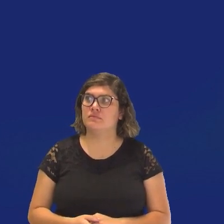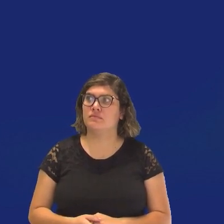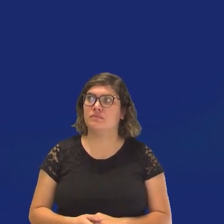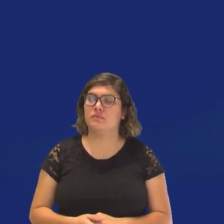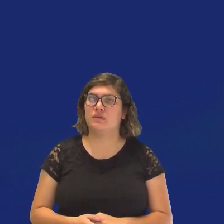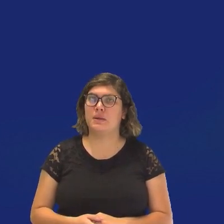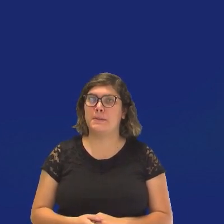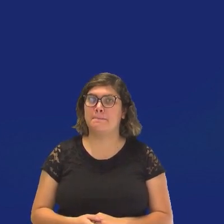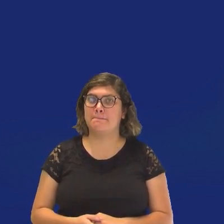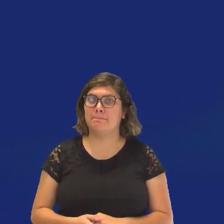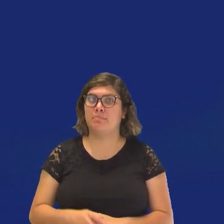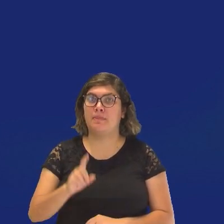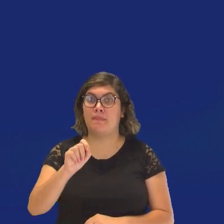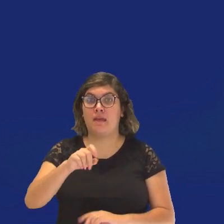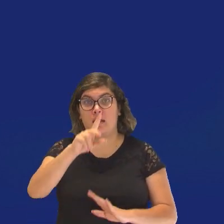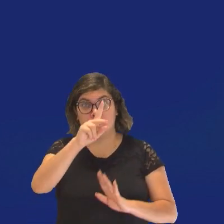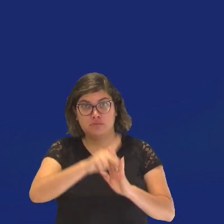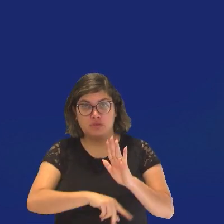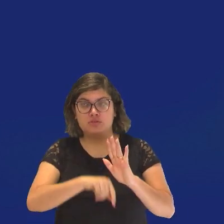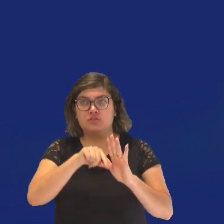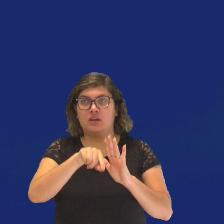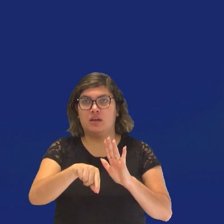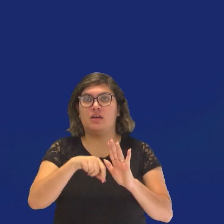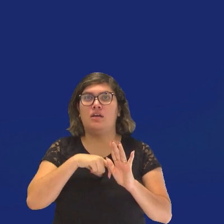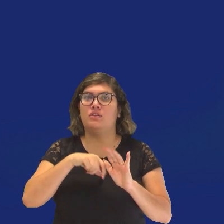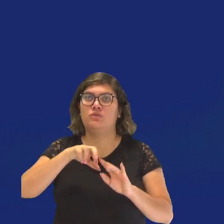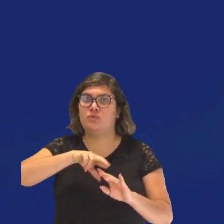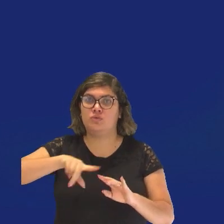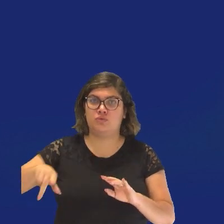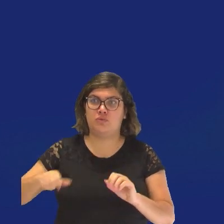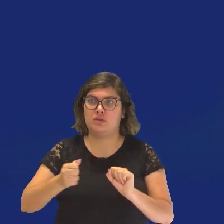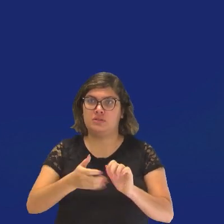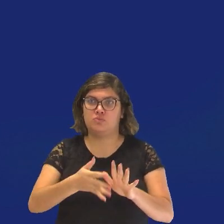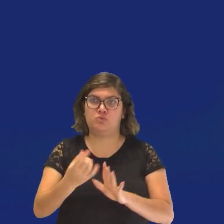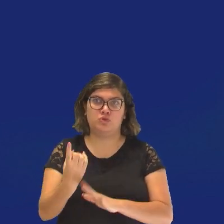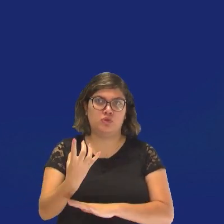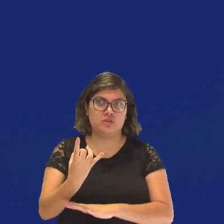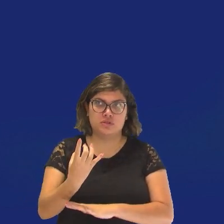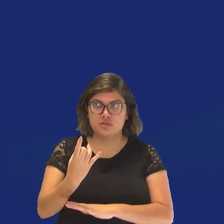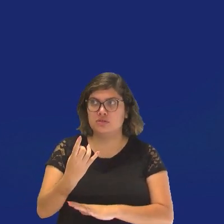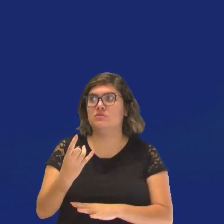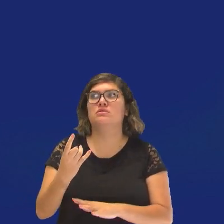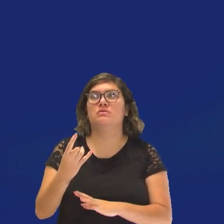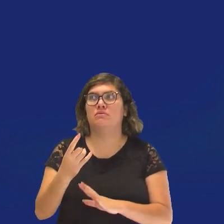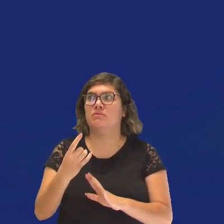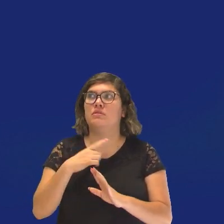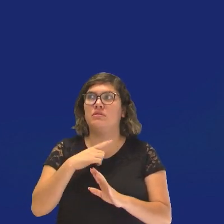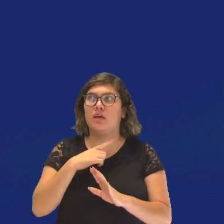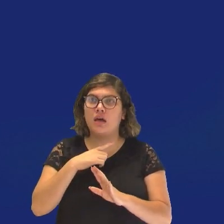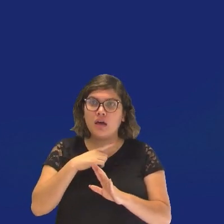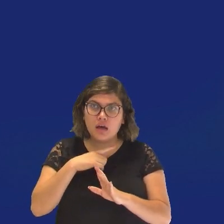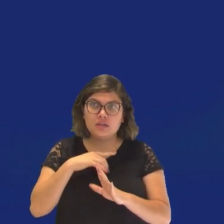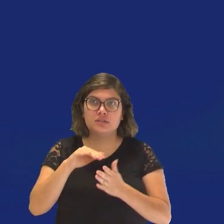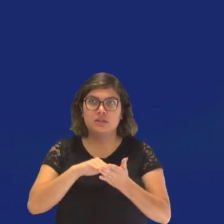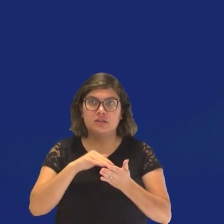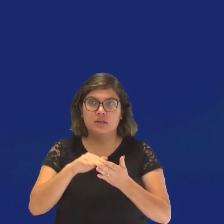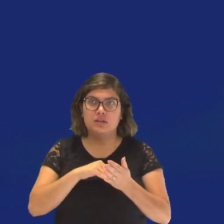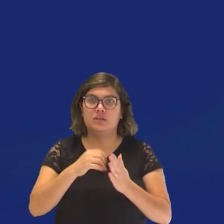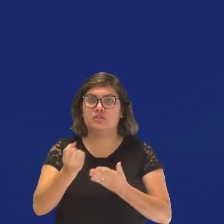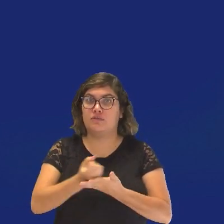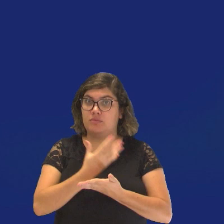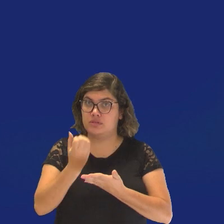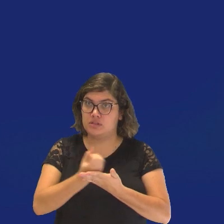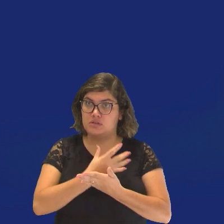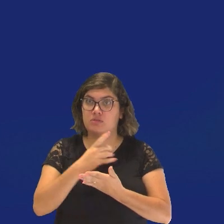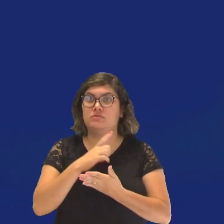Pronto. Então, esse projeto, ele não é uma ação avulsa da Secretaria de Alfabetização, ele se insere no contexto maior